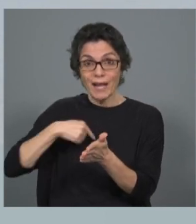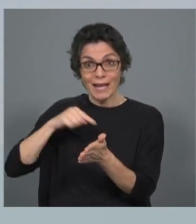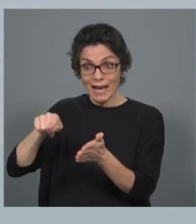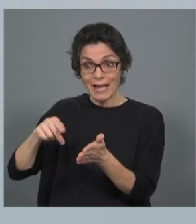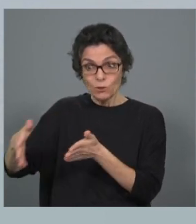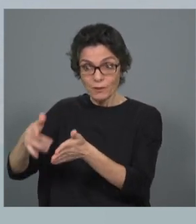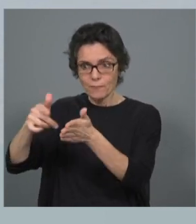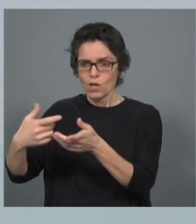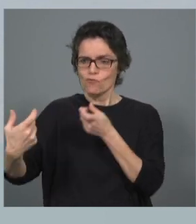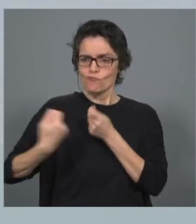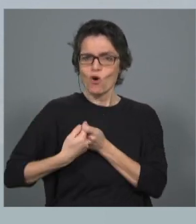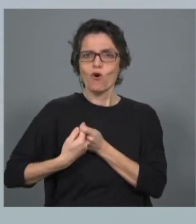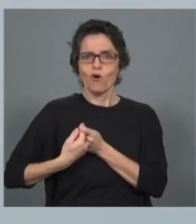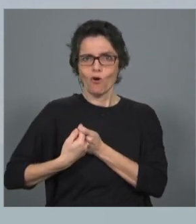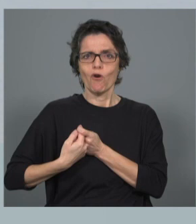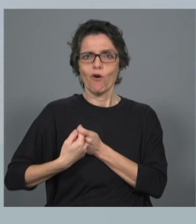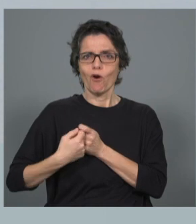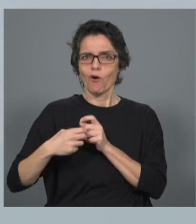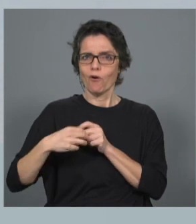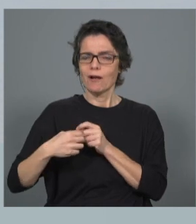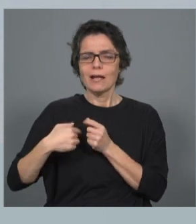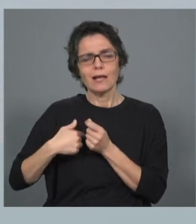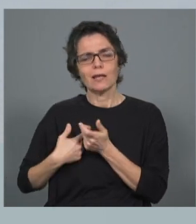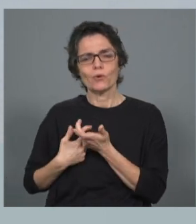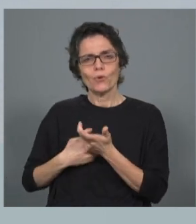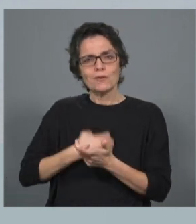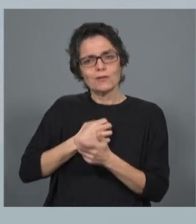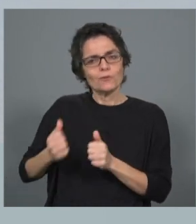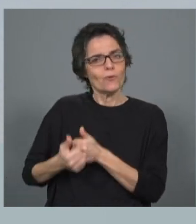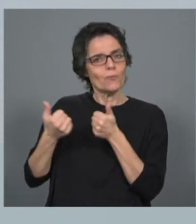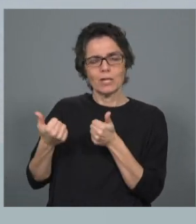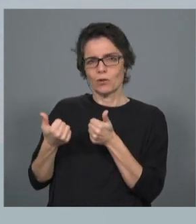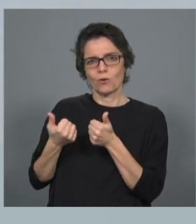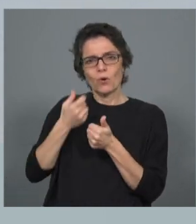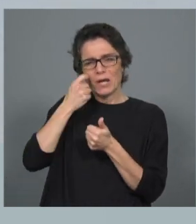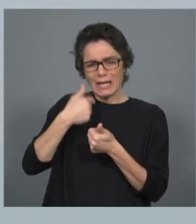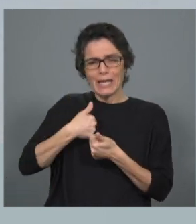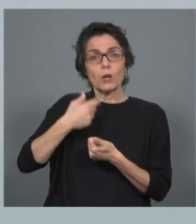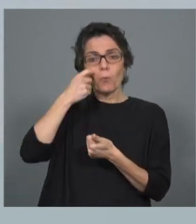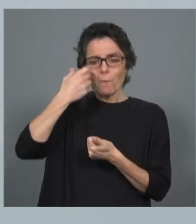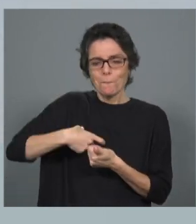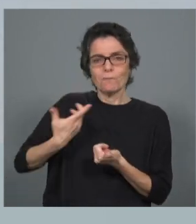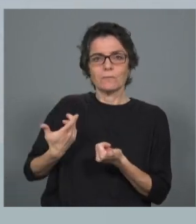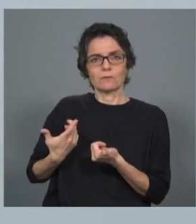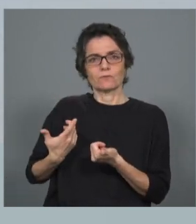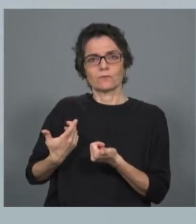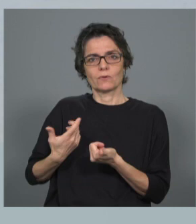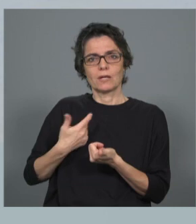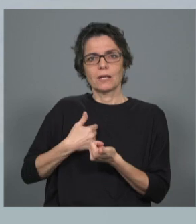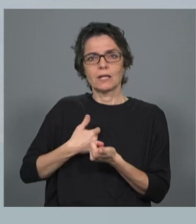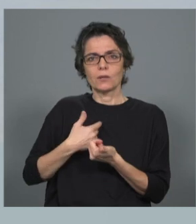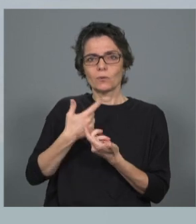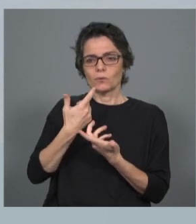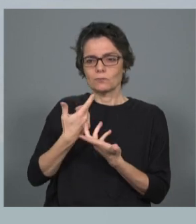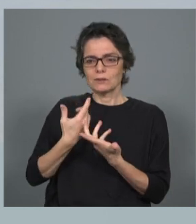É mais para mim, responde melhor a tudo o que eu sou internamente, interiormente, em termos de expectativas, em termos de